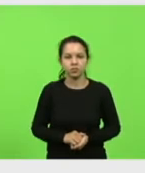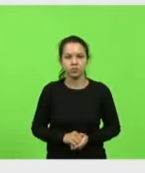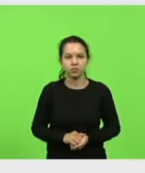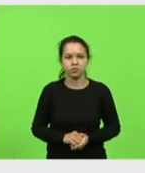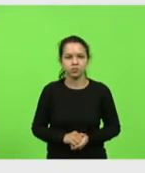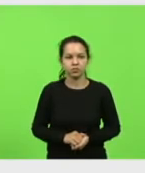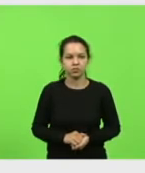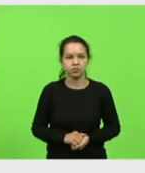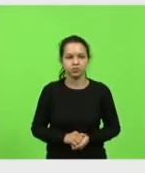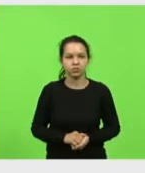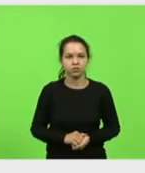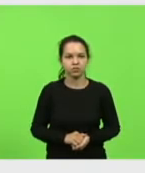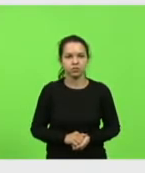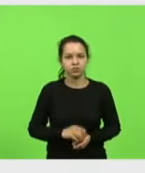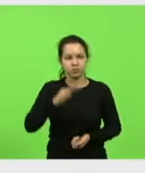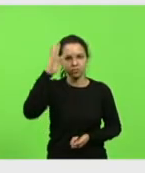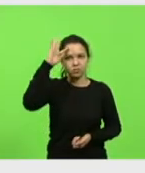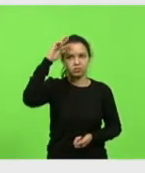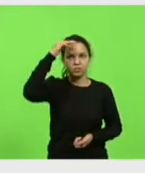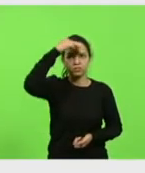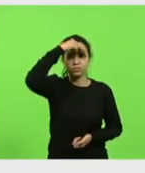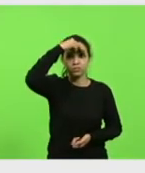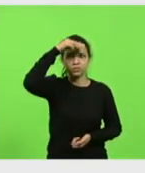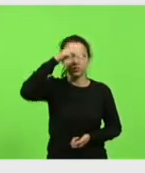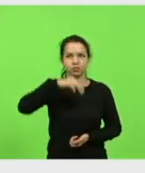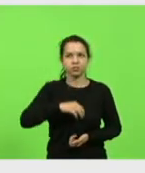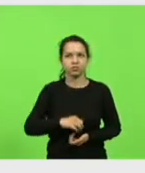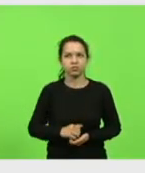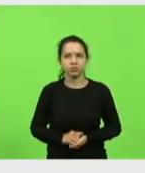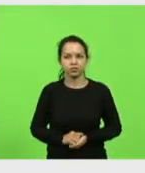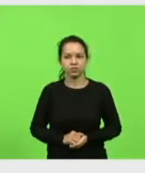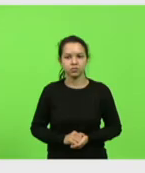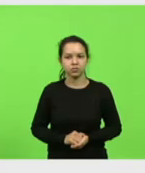Como vota o deputado Fabiano da Luz?